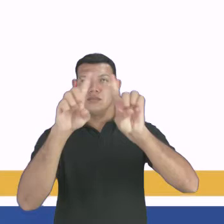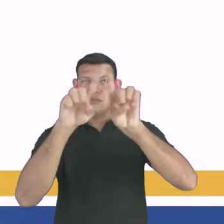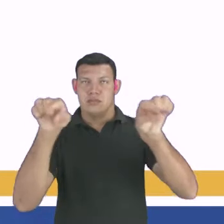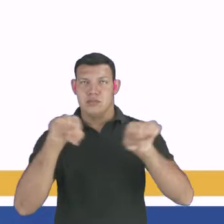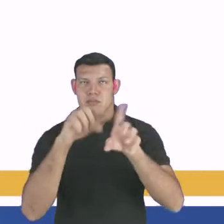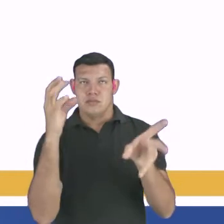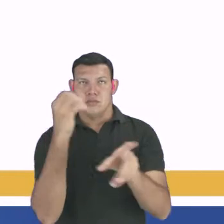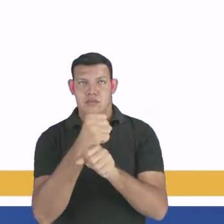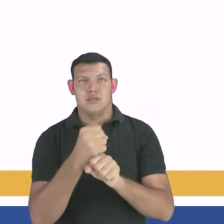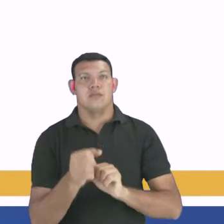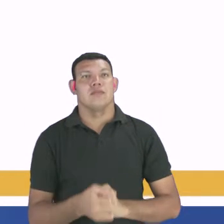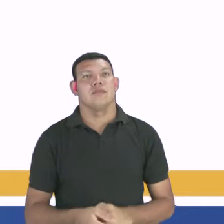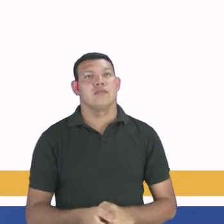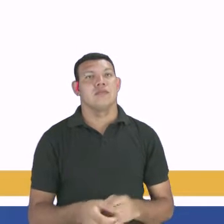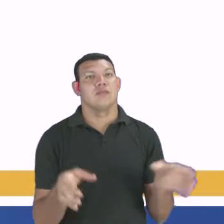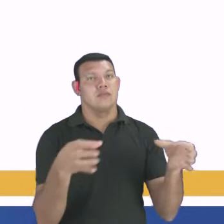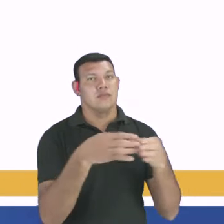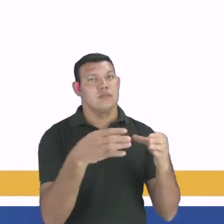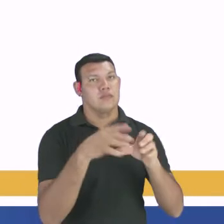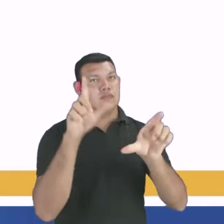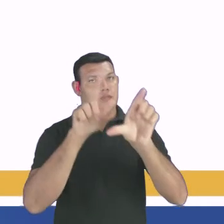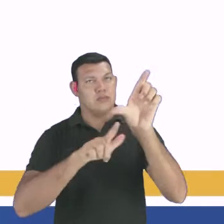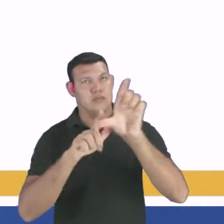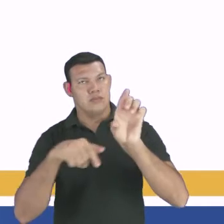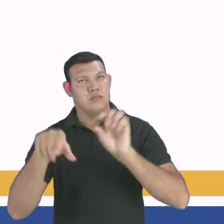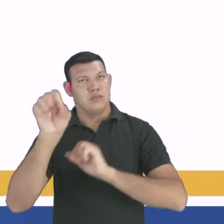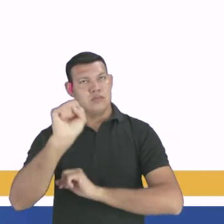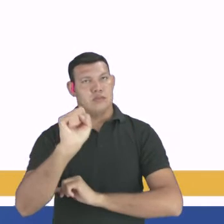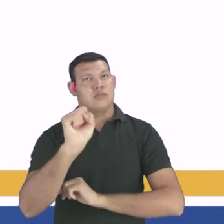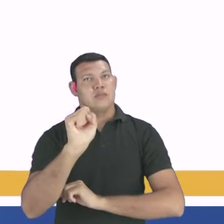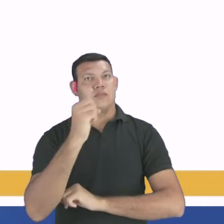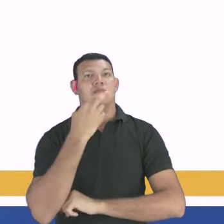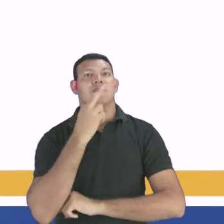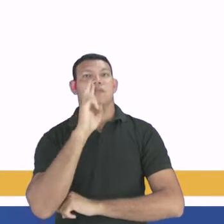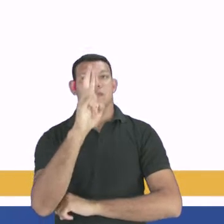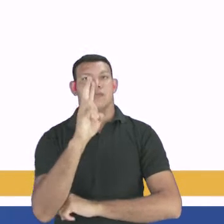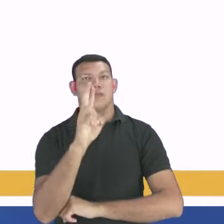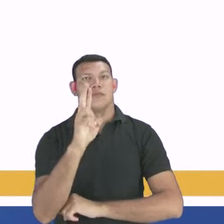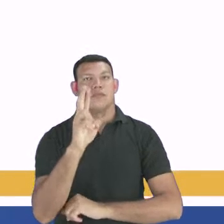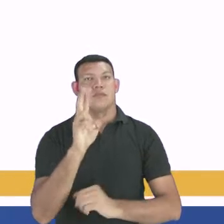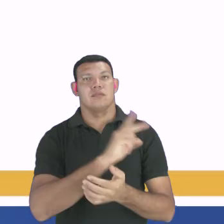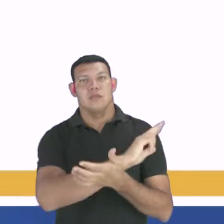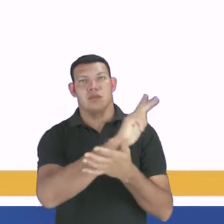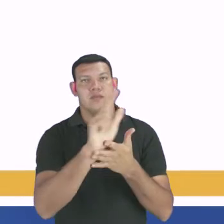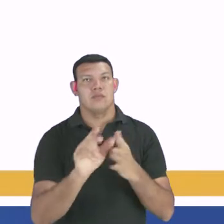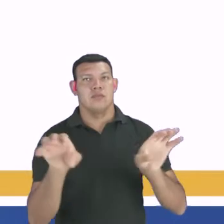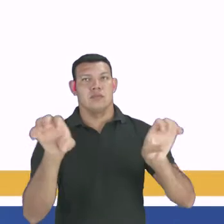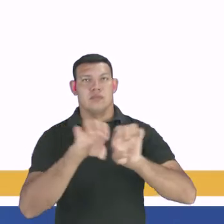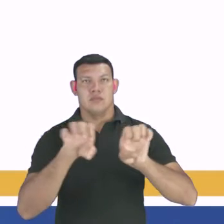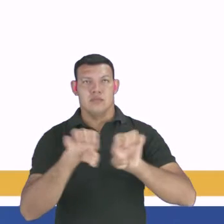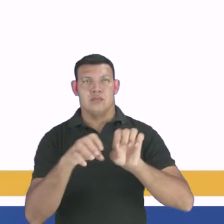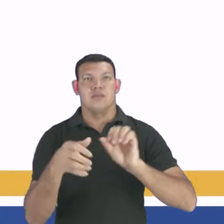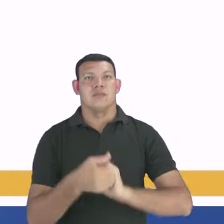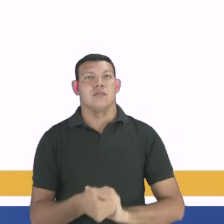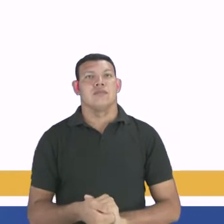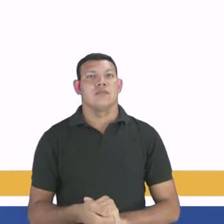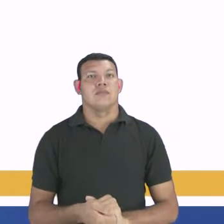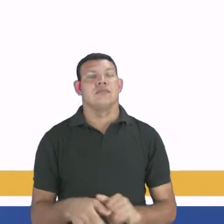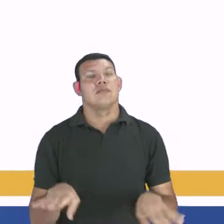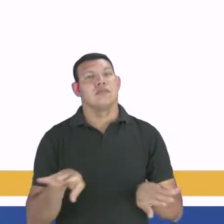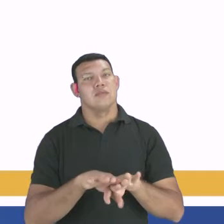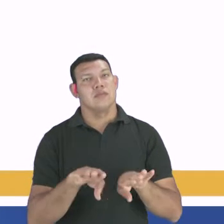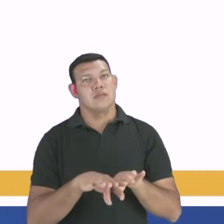e o conjunto S de todas as raizes da equação é o seu conjunto solução ou o conjunto verdade assim como